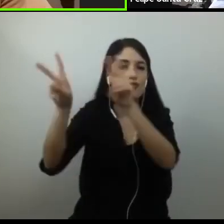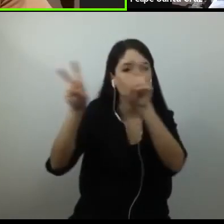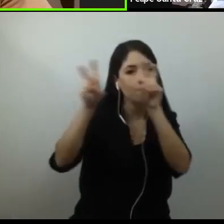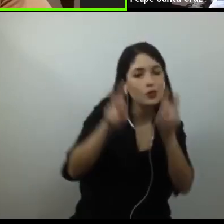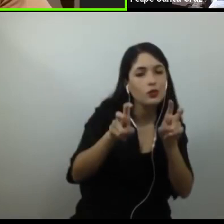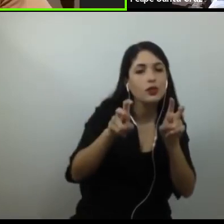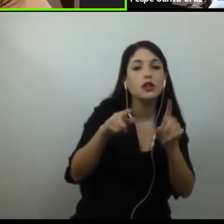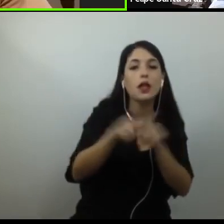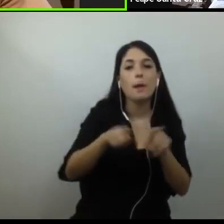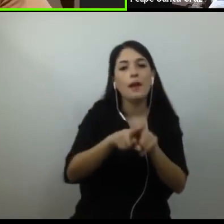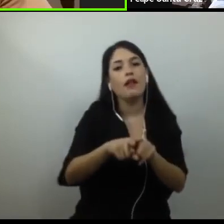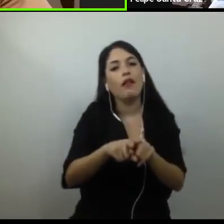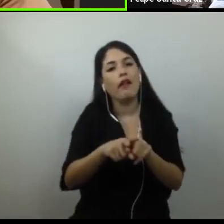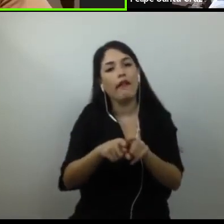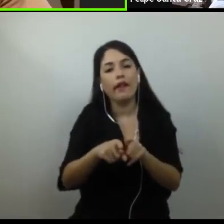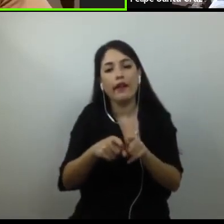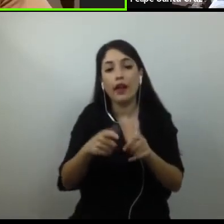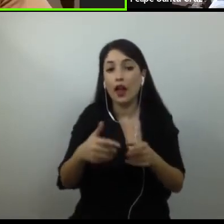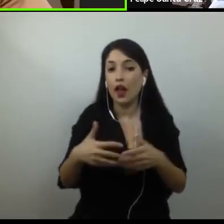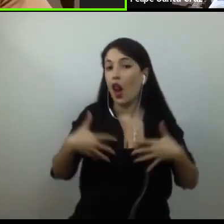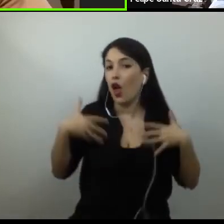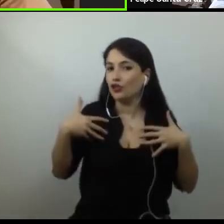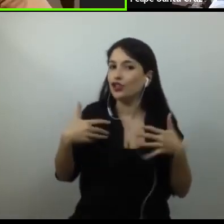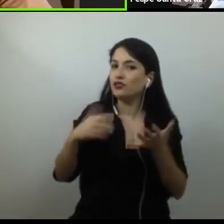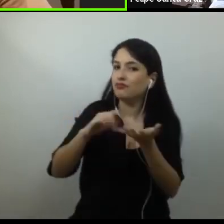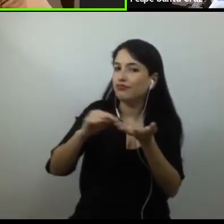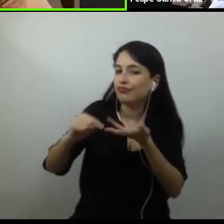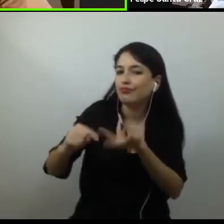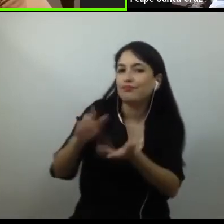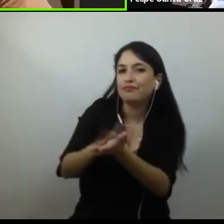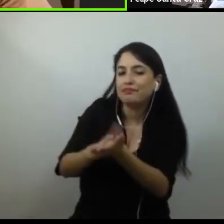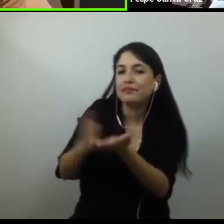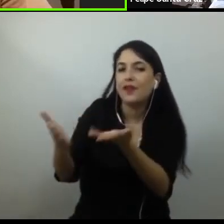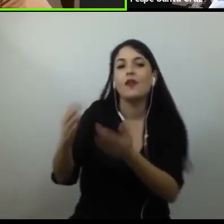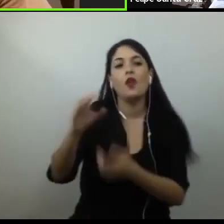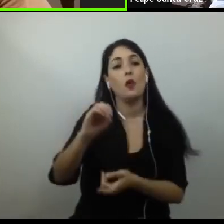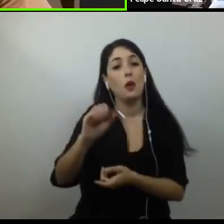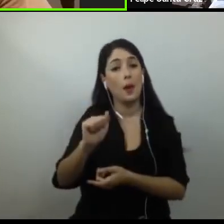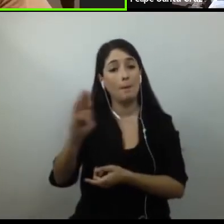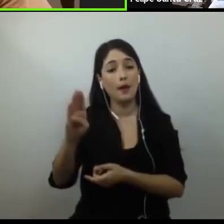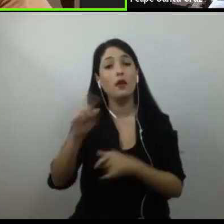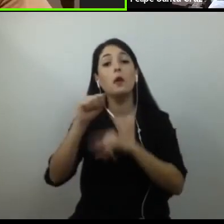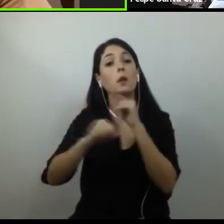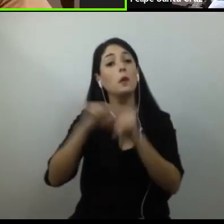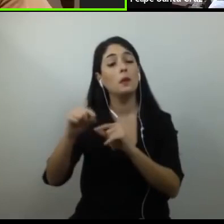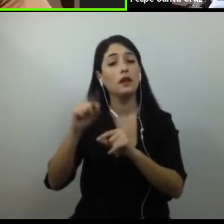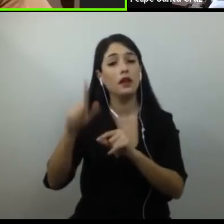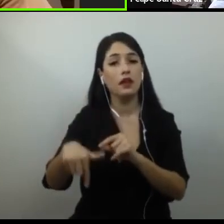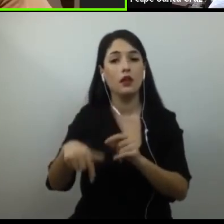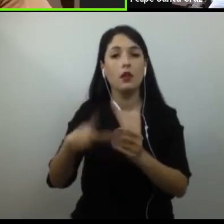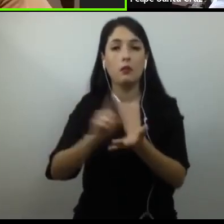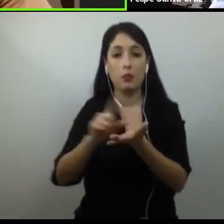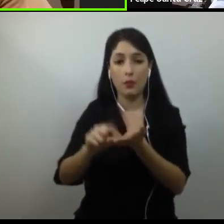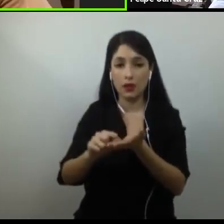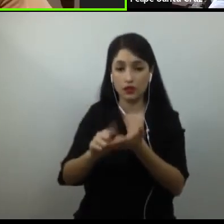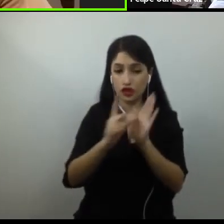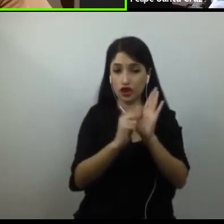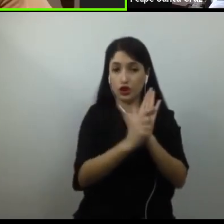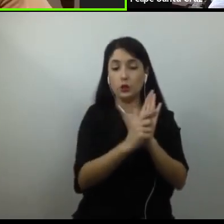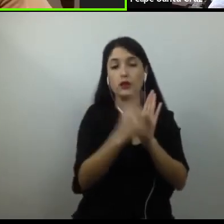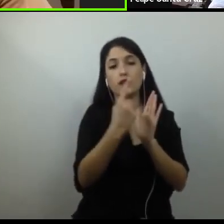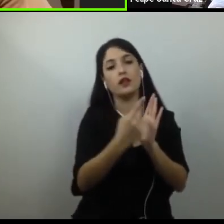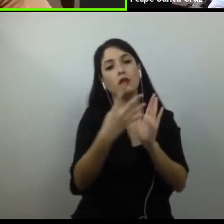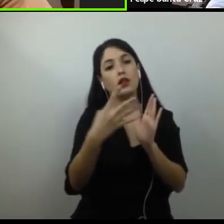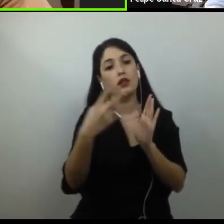Advogados, no que diz respeito a uma polêmica recente sobre o artigo 142 da